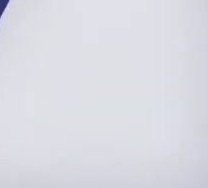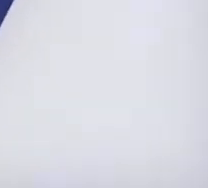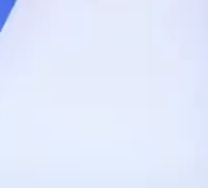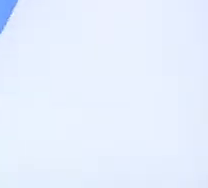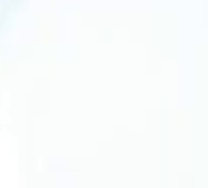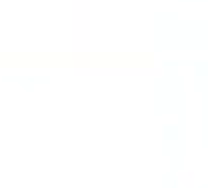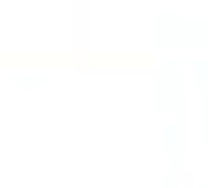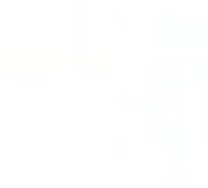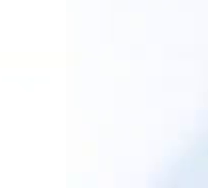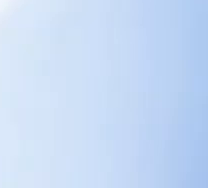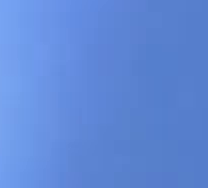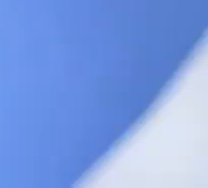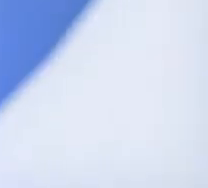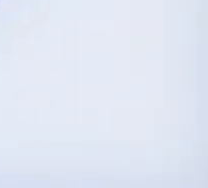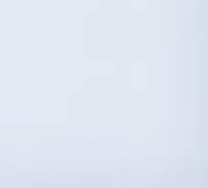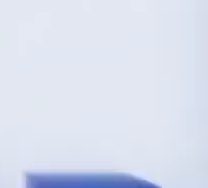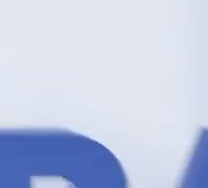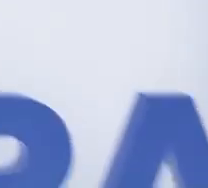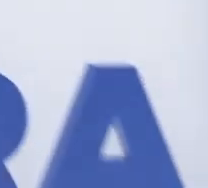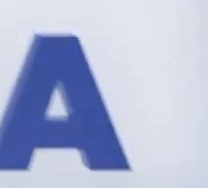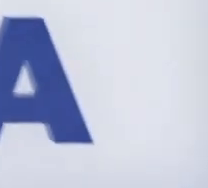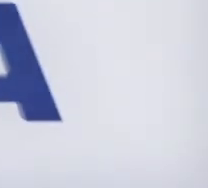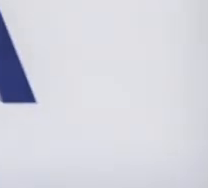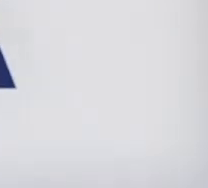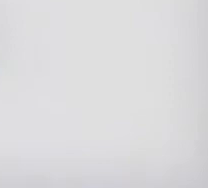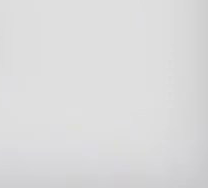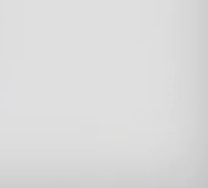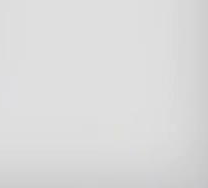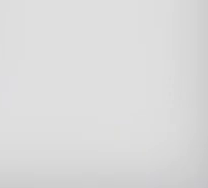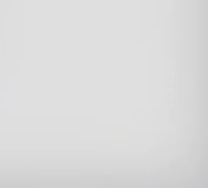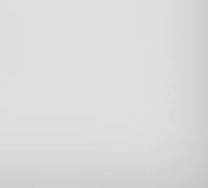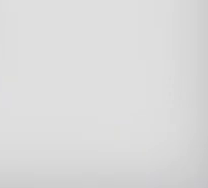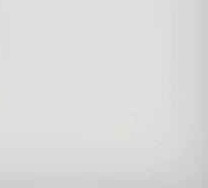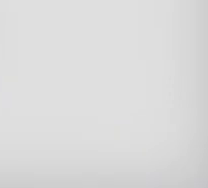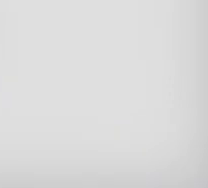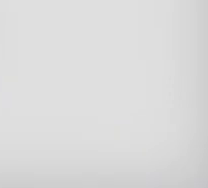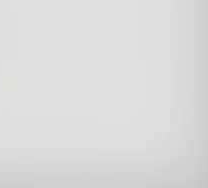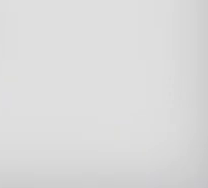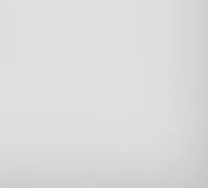TV Câmara, Campinas.